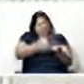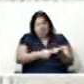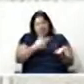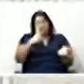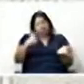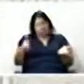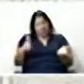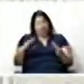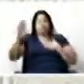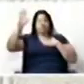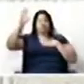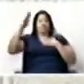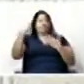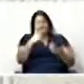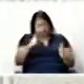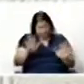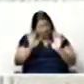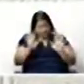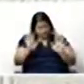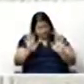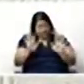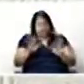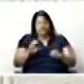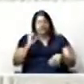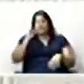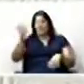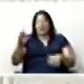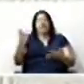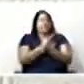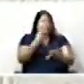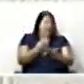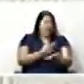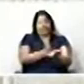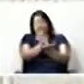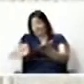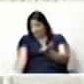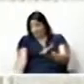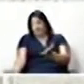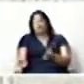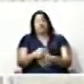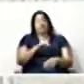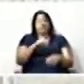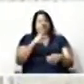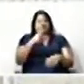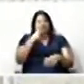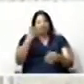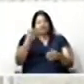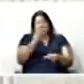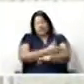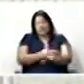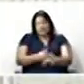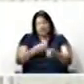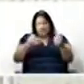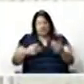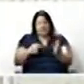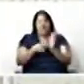não honram o juramento feito com a profissão, e sai da linha, e quebra a mão, como a gente fala, na gíria da